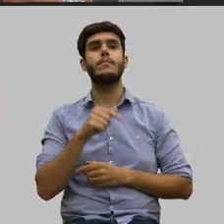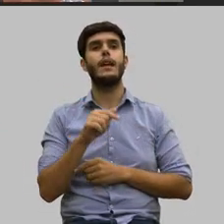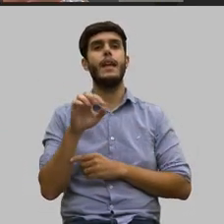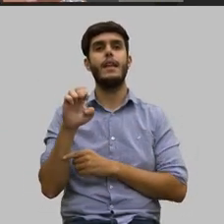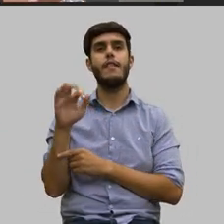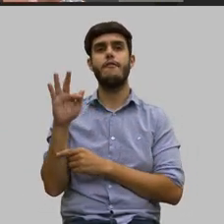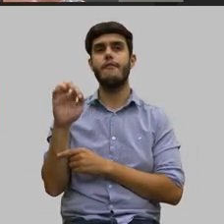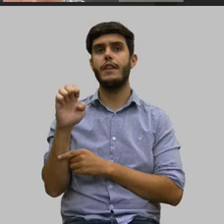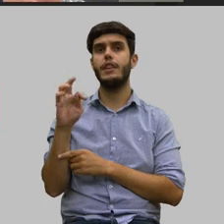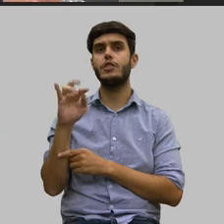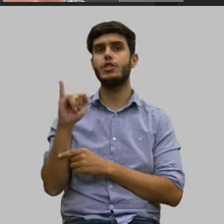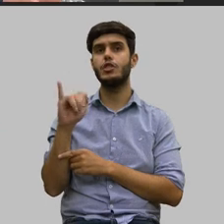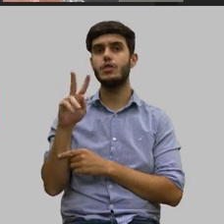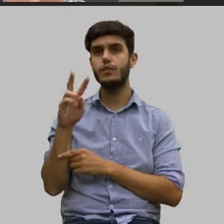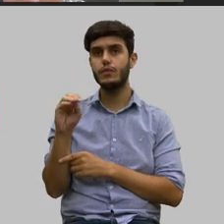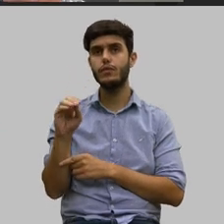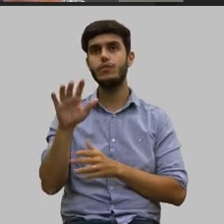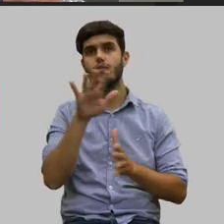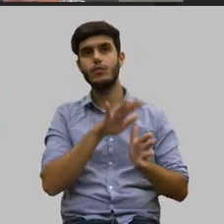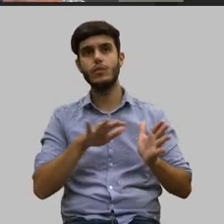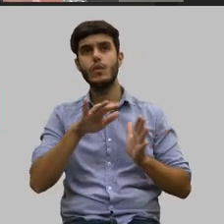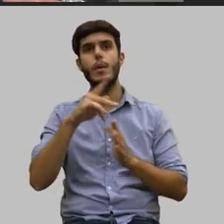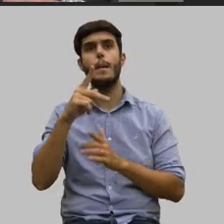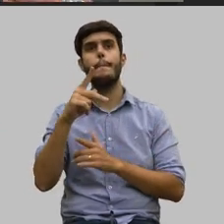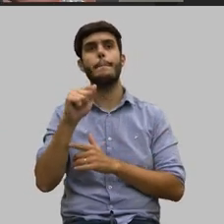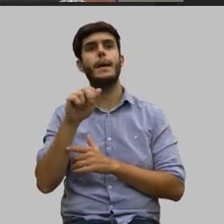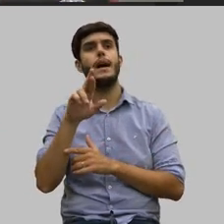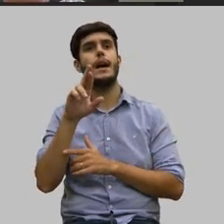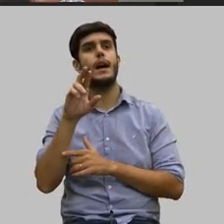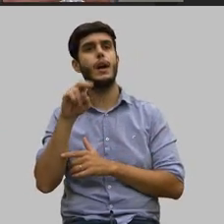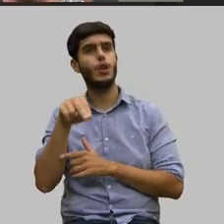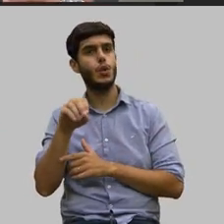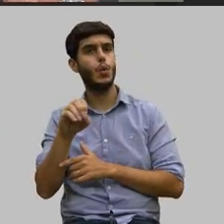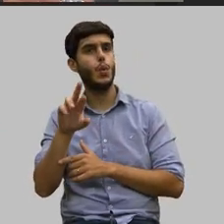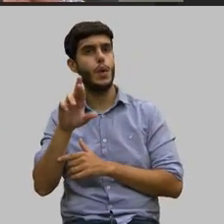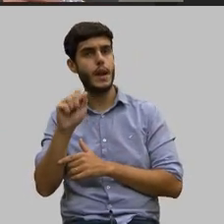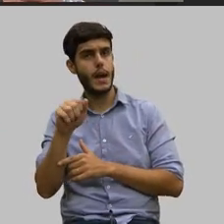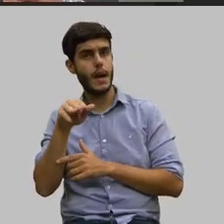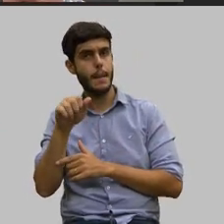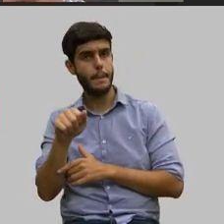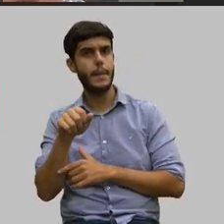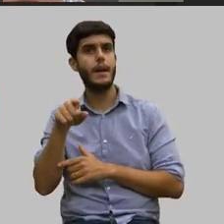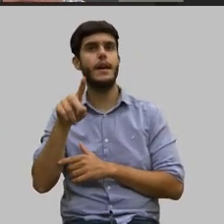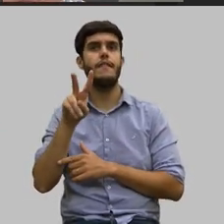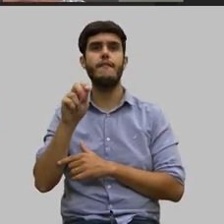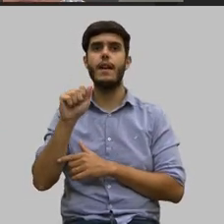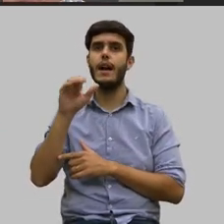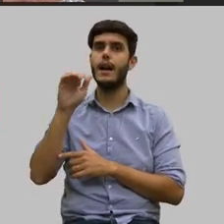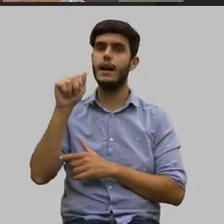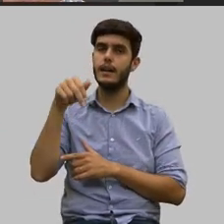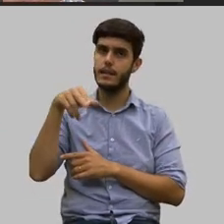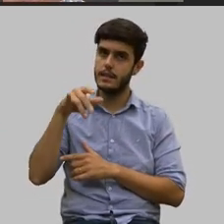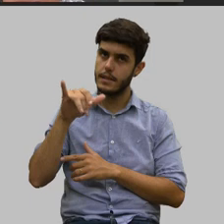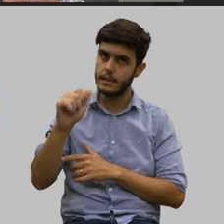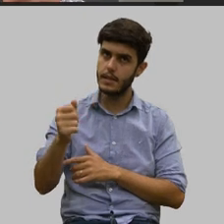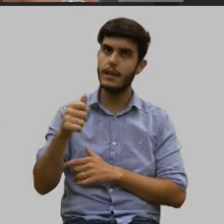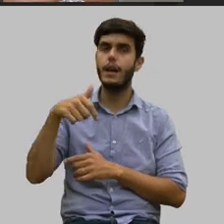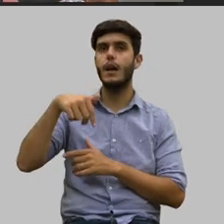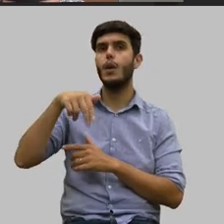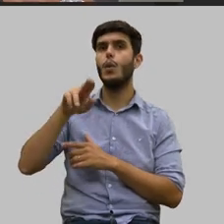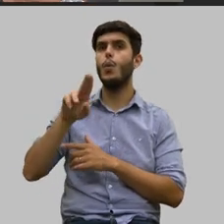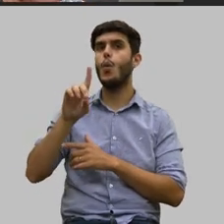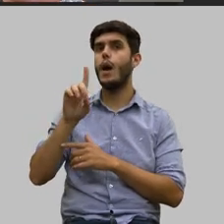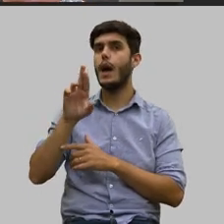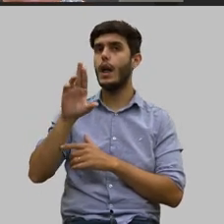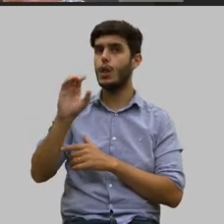aí num Panorama específico de vacâncias eh quadros dos mais diversos quadros da instituição os concursos em andamento